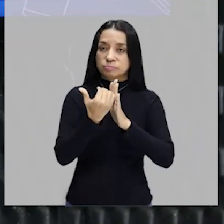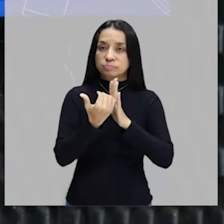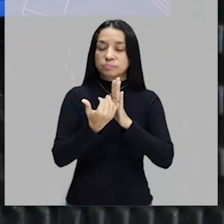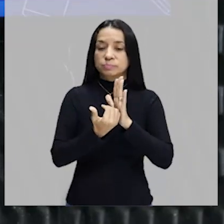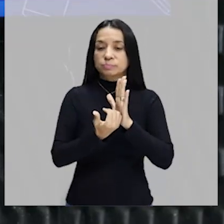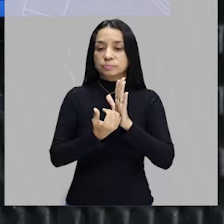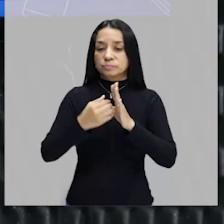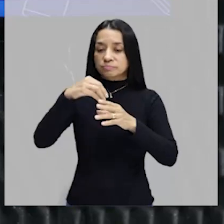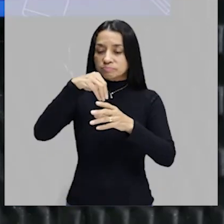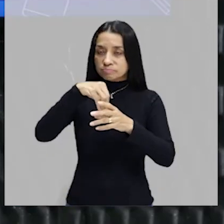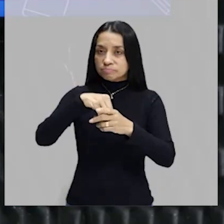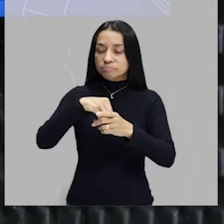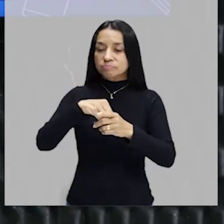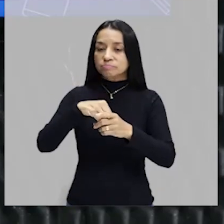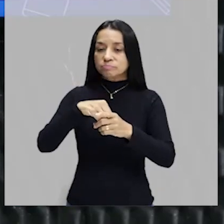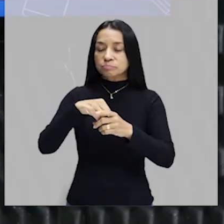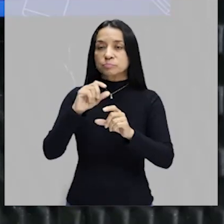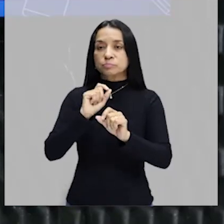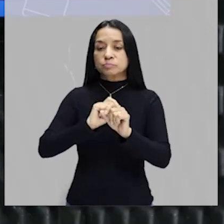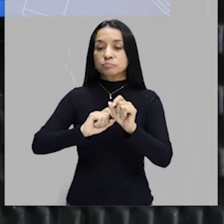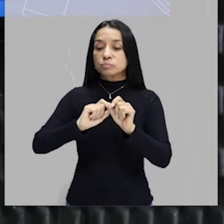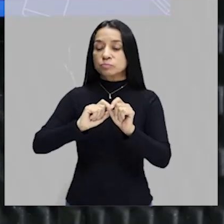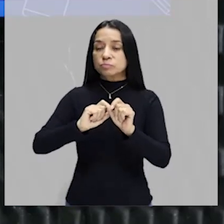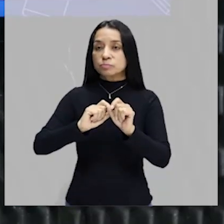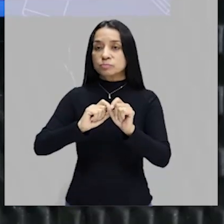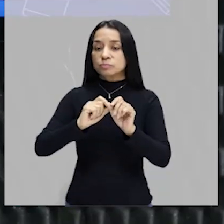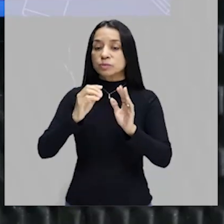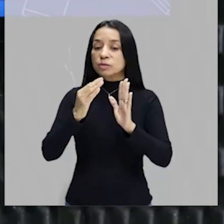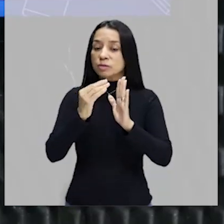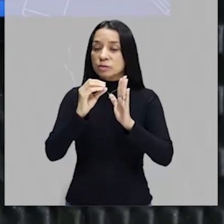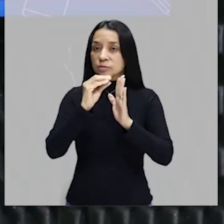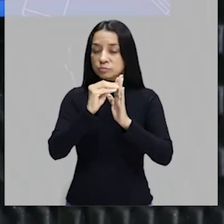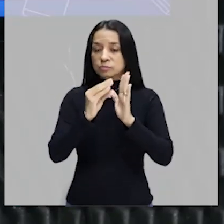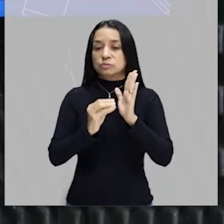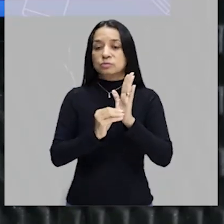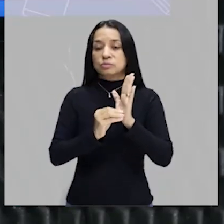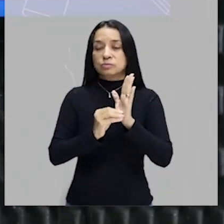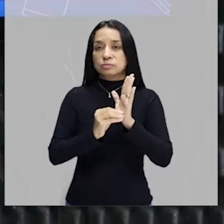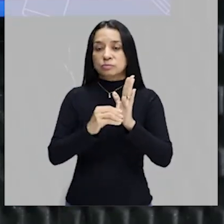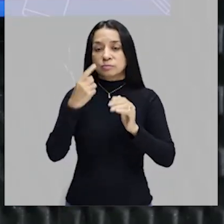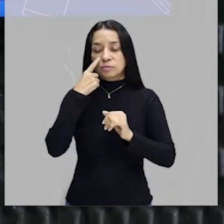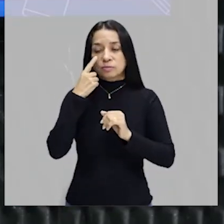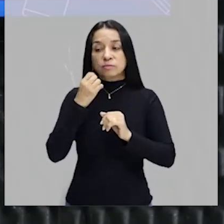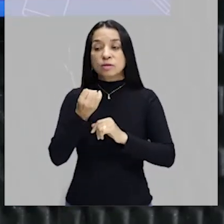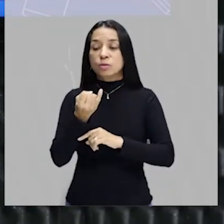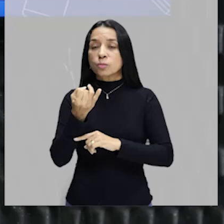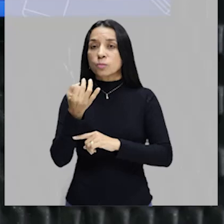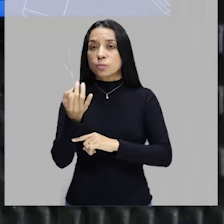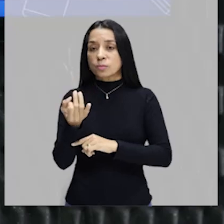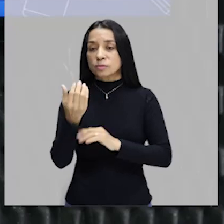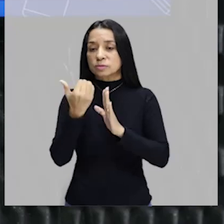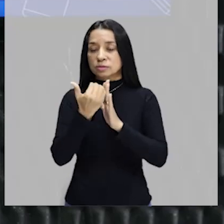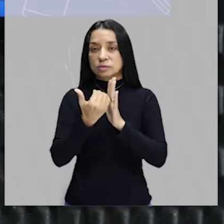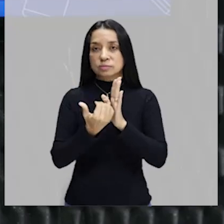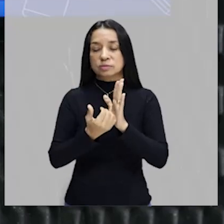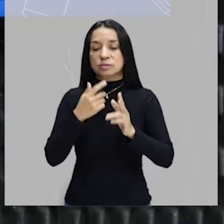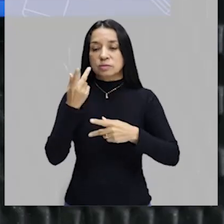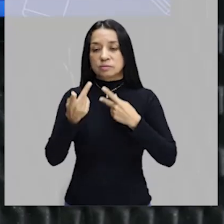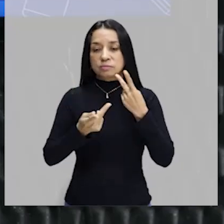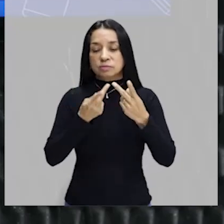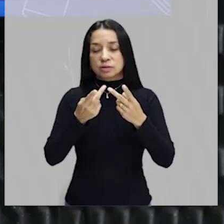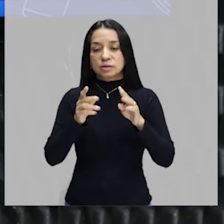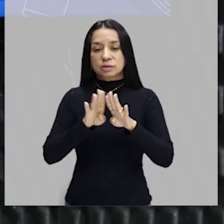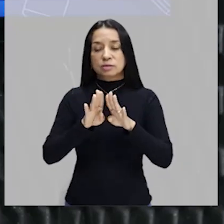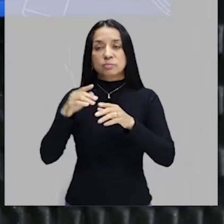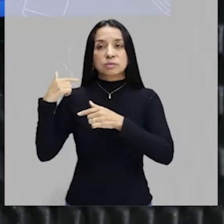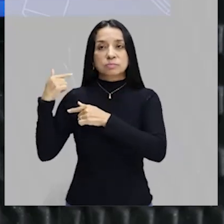classificados com determinado título. A gente vai ver quais são essas classificações. E a gente vai falar sobre a